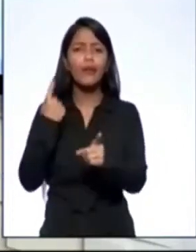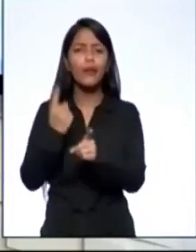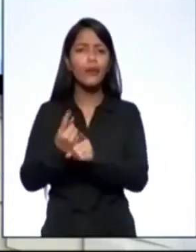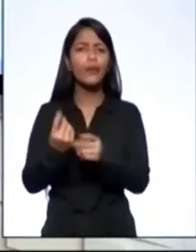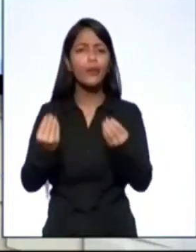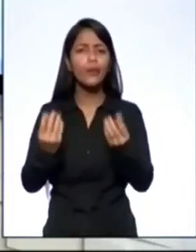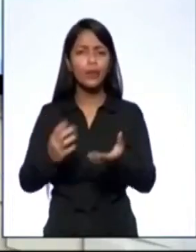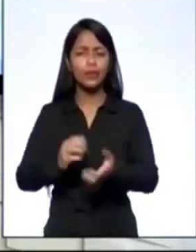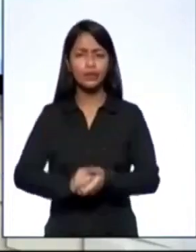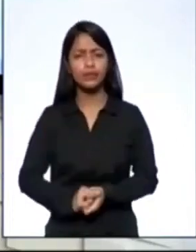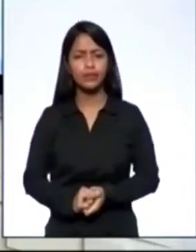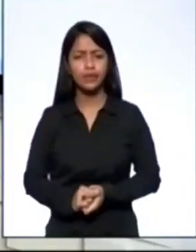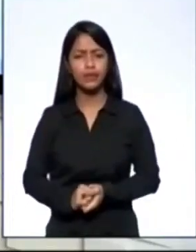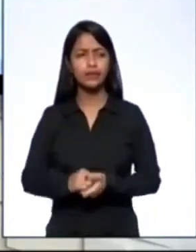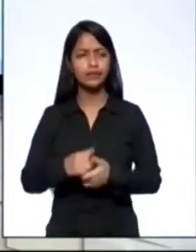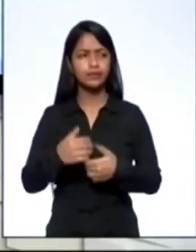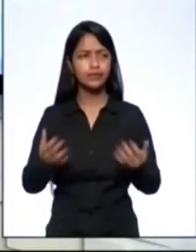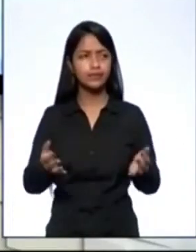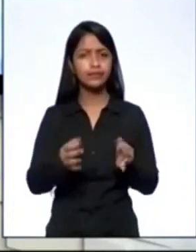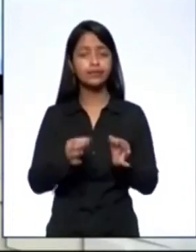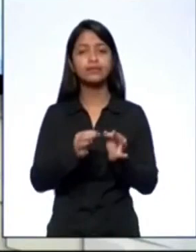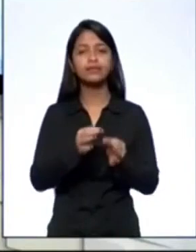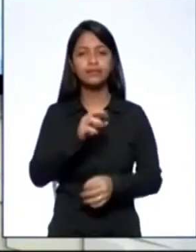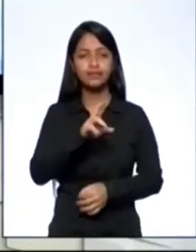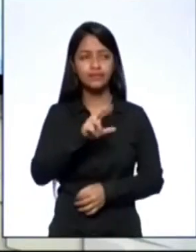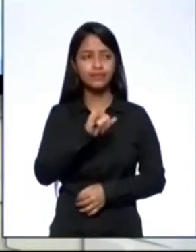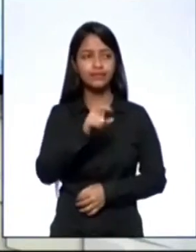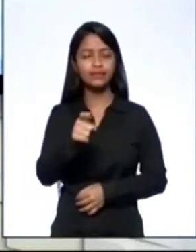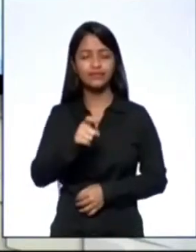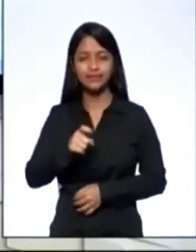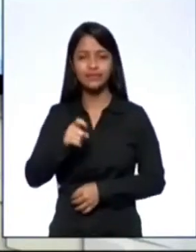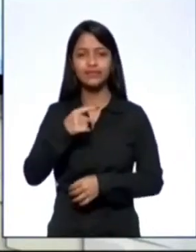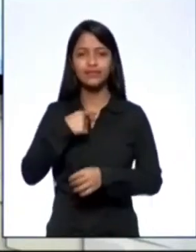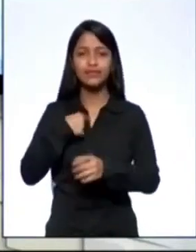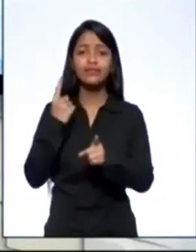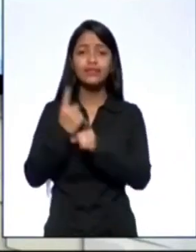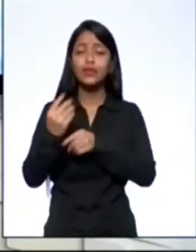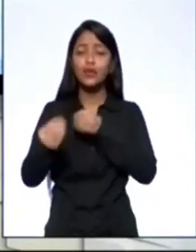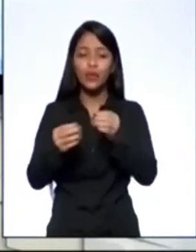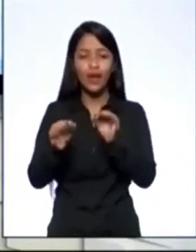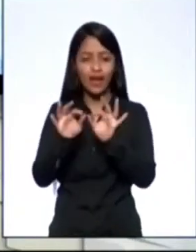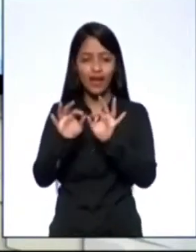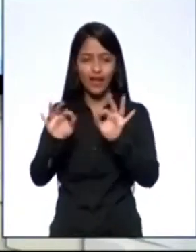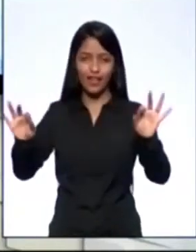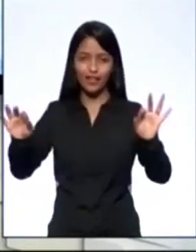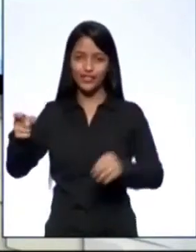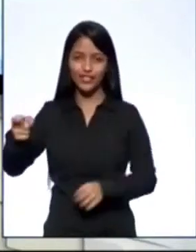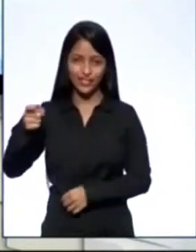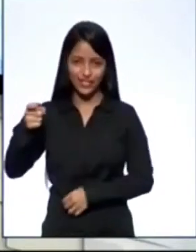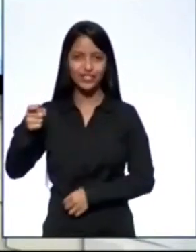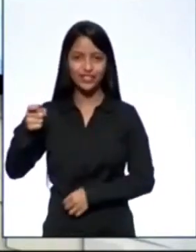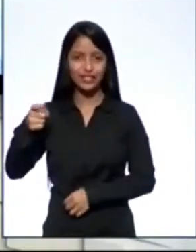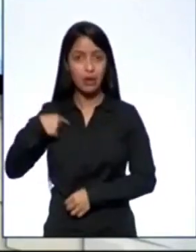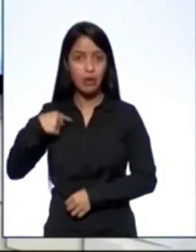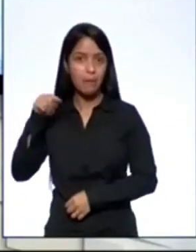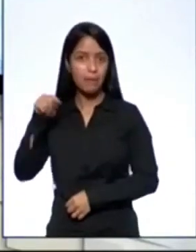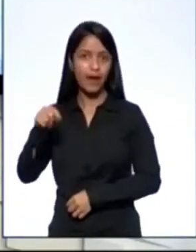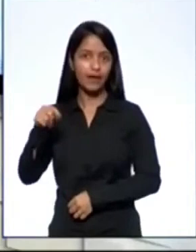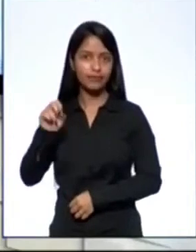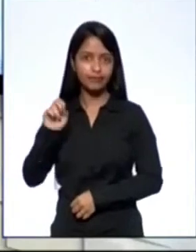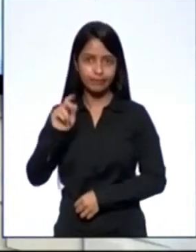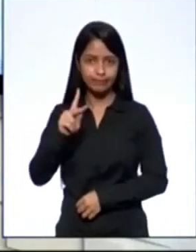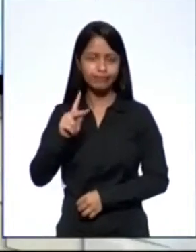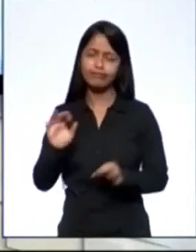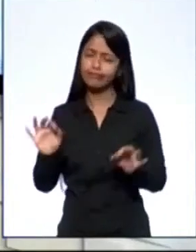então se raiz onde corta Caxias eu vou marcar lá no mechas Prontinho gente